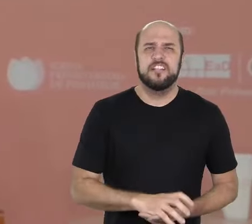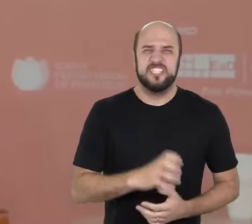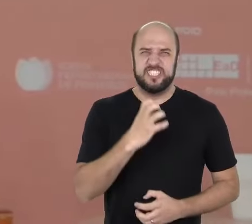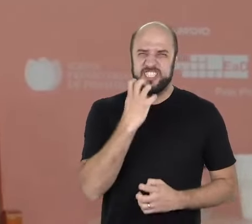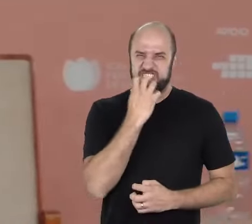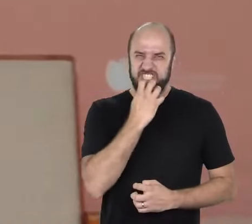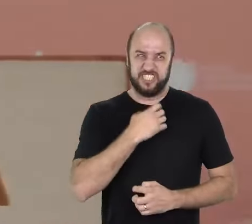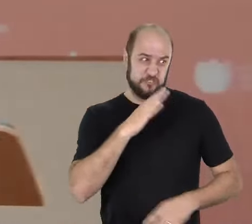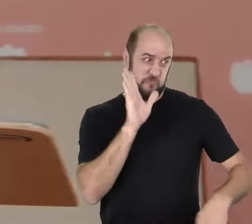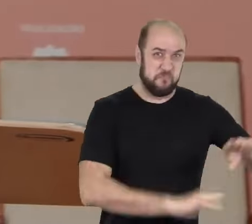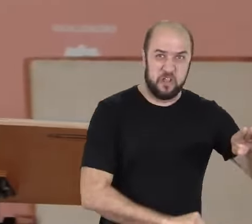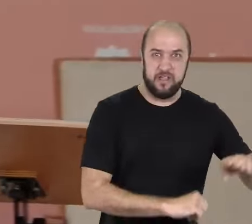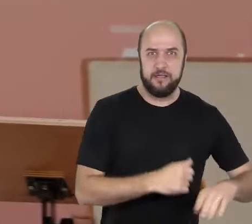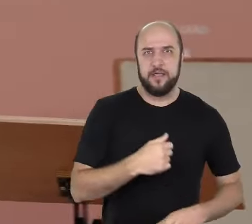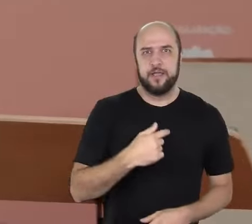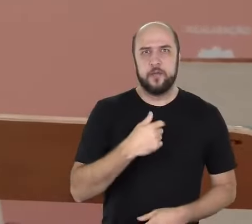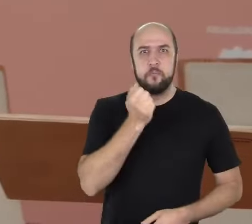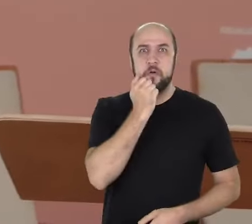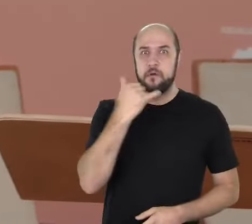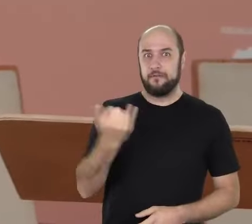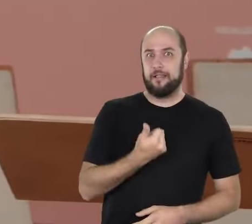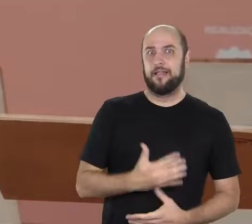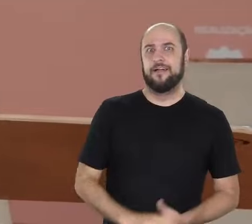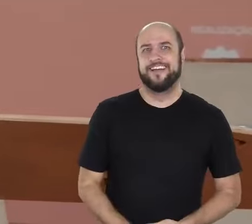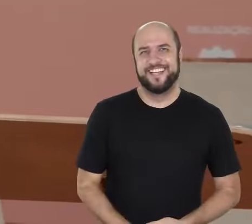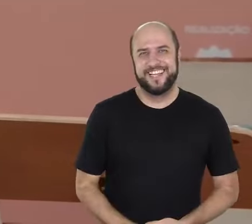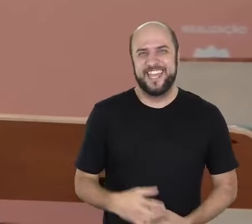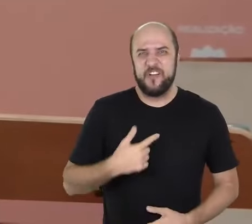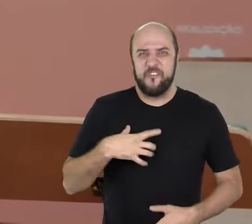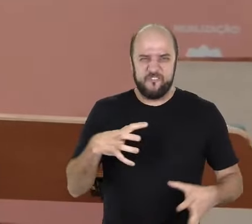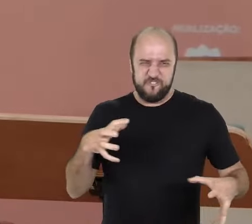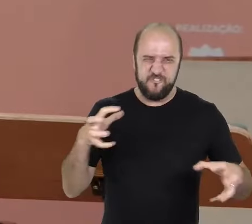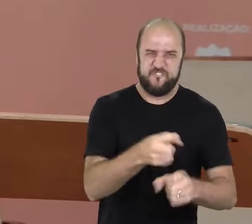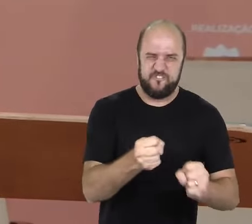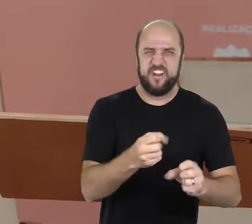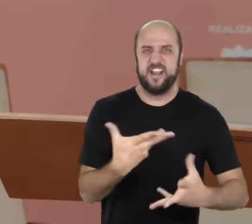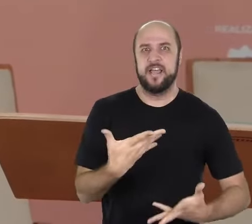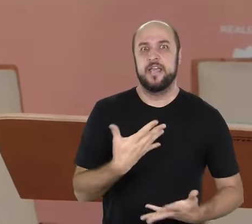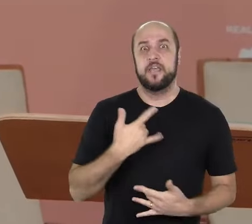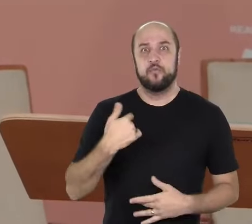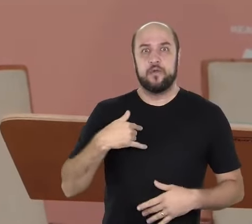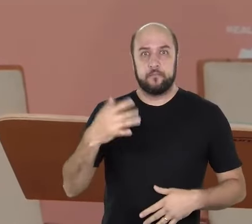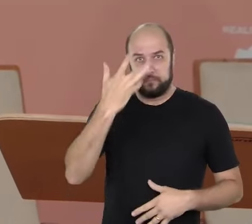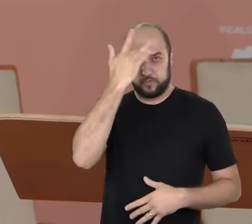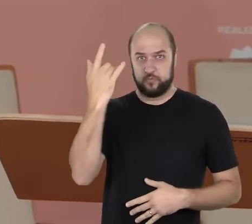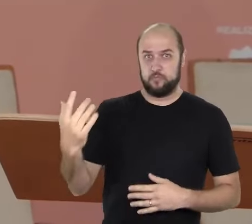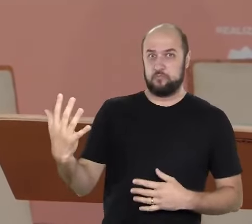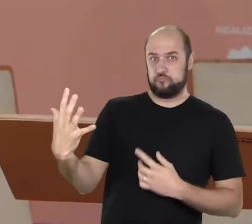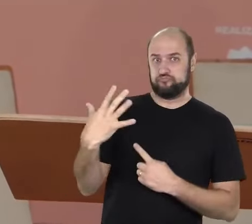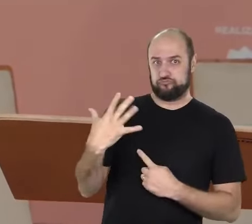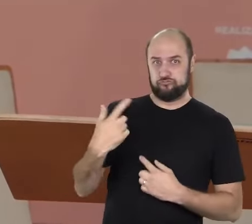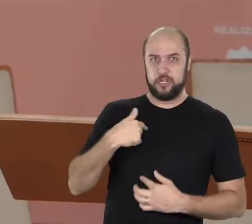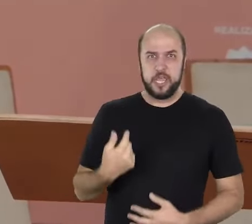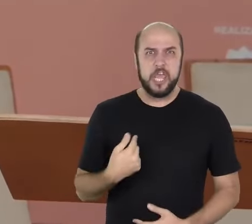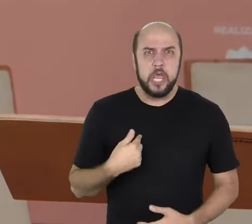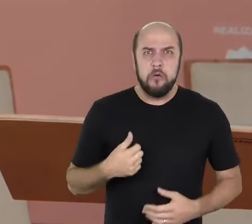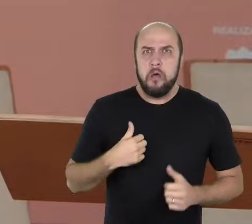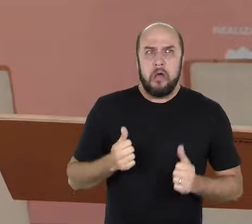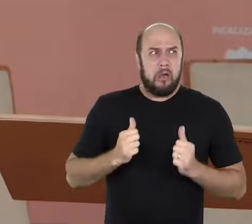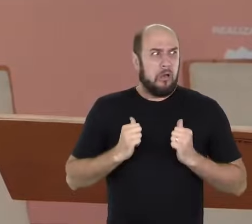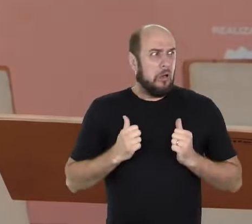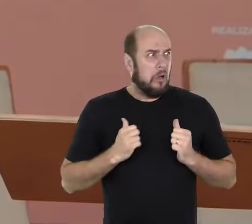Rosnave batia. Minha mãe acrescentou mais um. Gente, eu fiquei tão agressiva, assim, no sentido de quando eu sofria bullying na escola, eu não era assim,